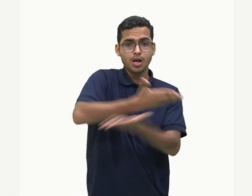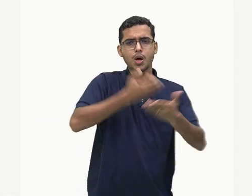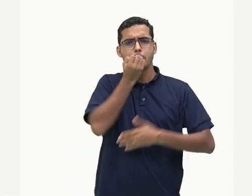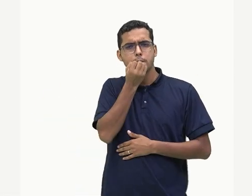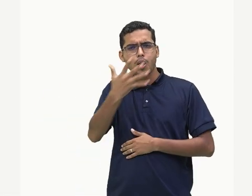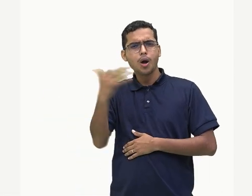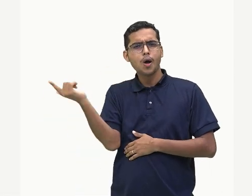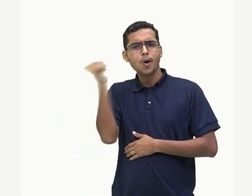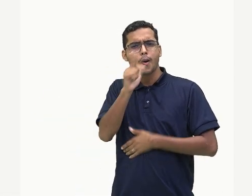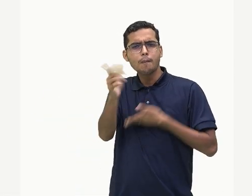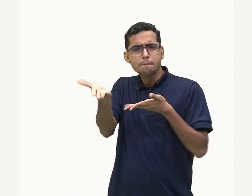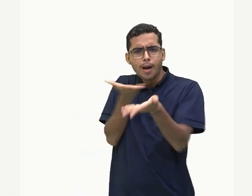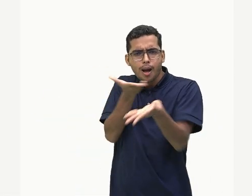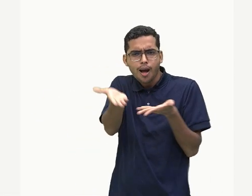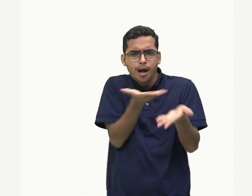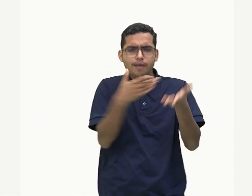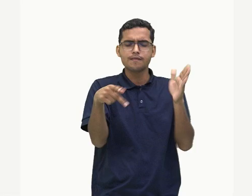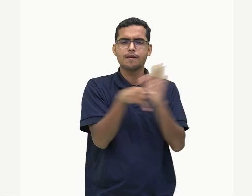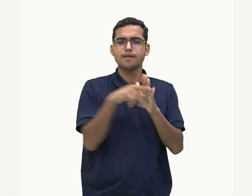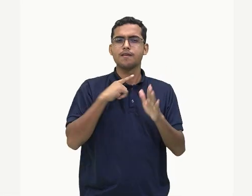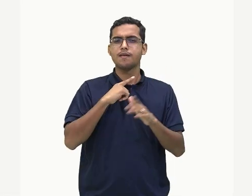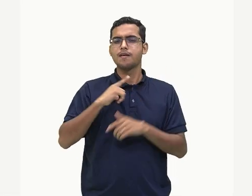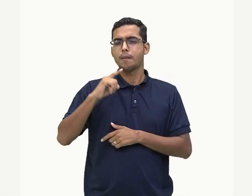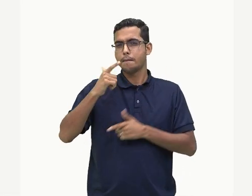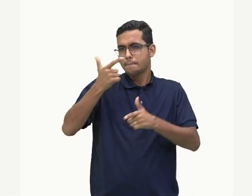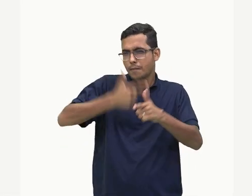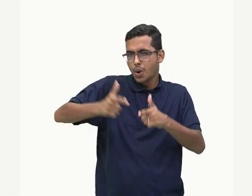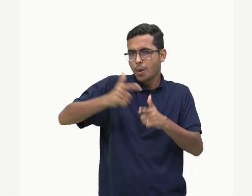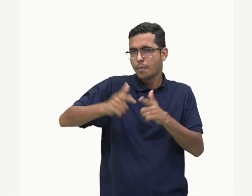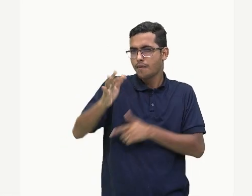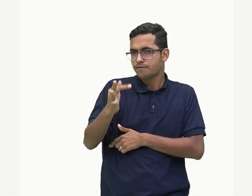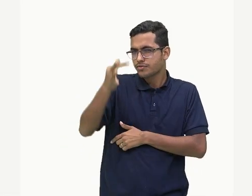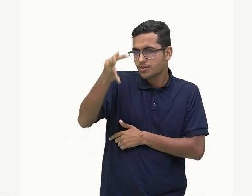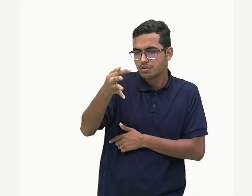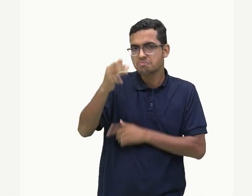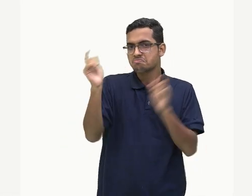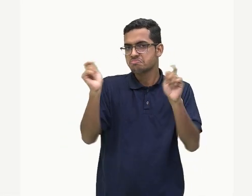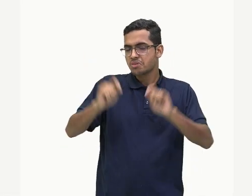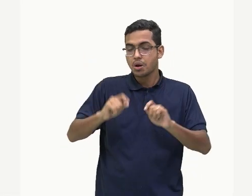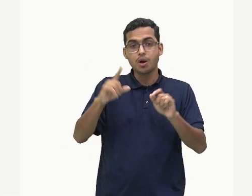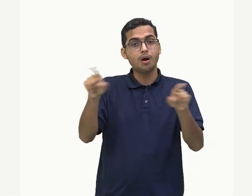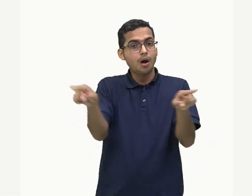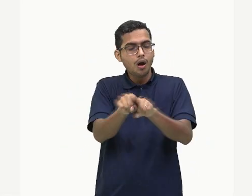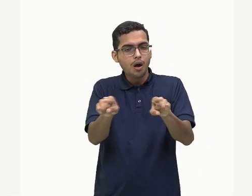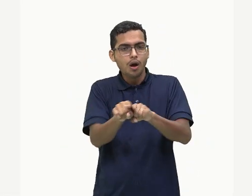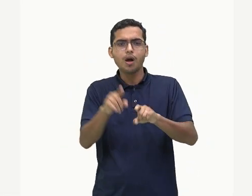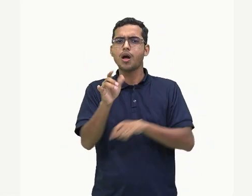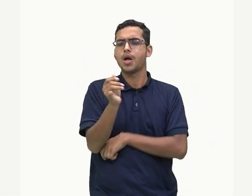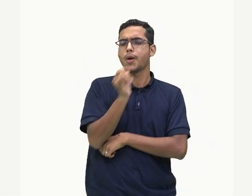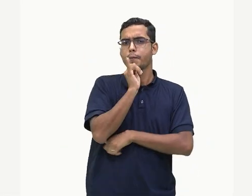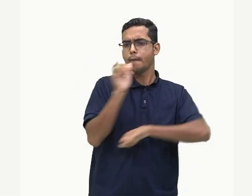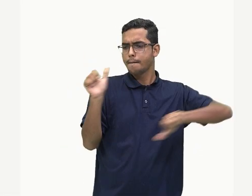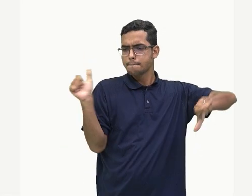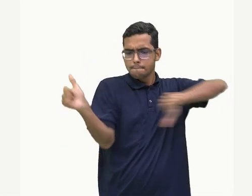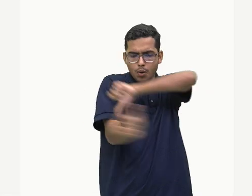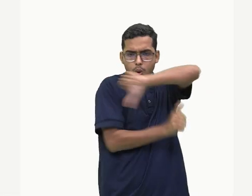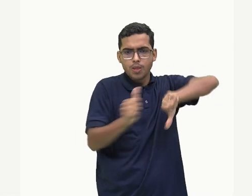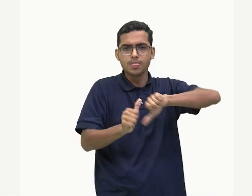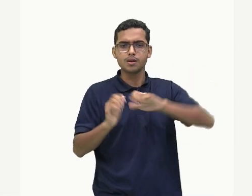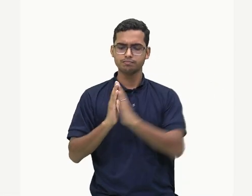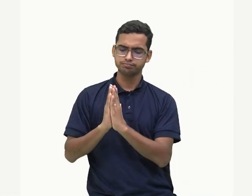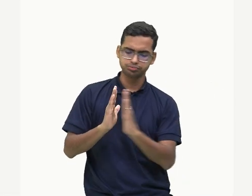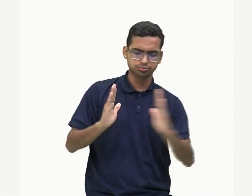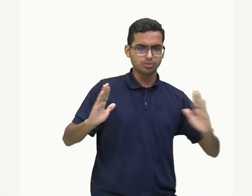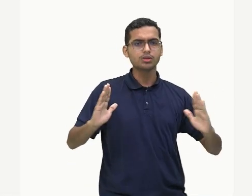mediar eventuais conflitos e, ao mesmo tempo, deve mediar as mudanças do tempo e